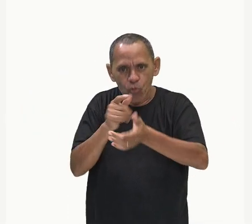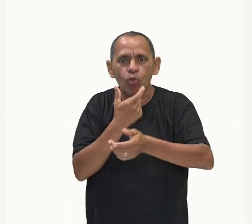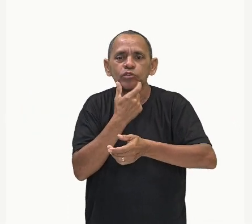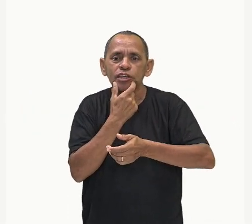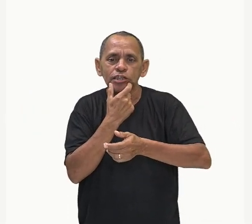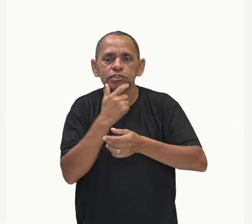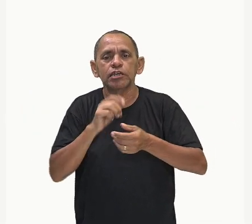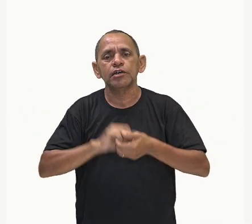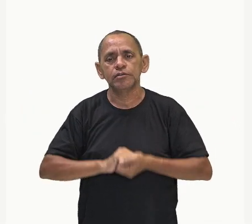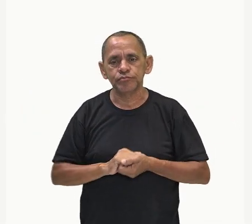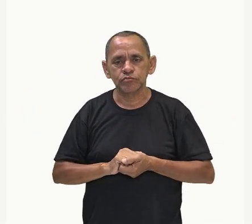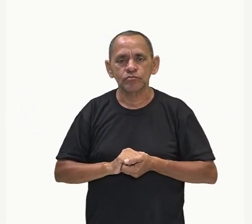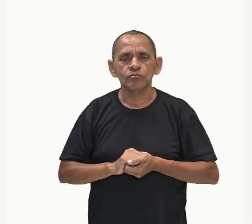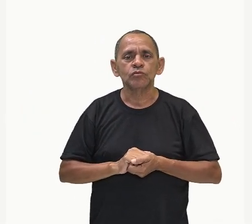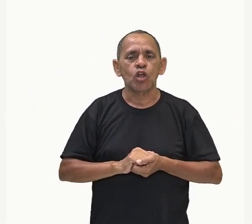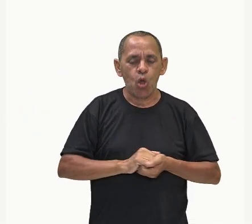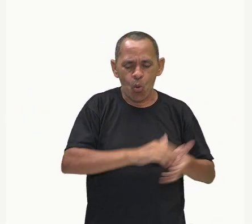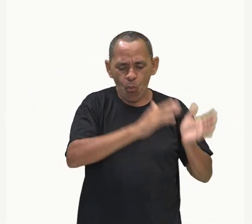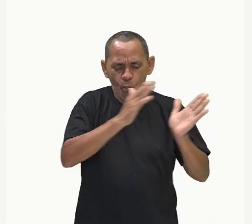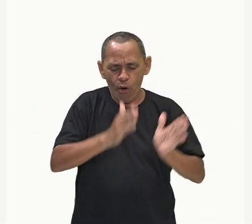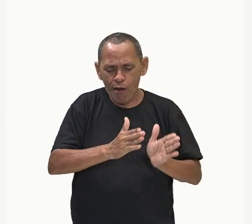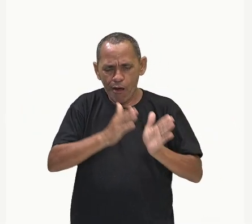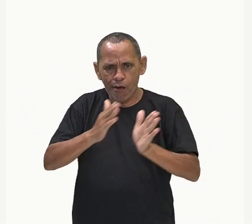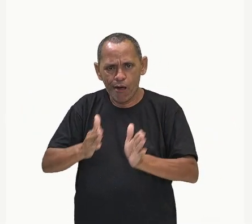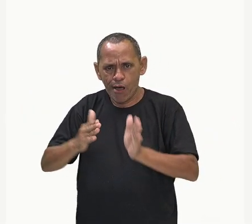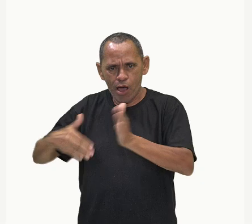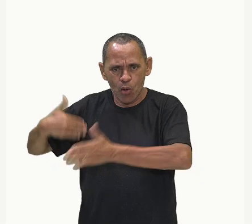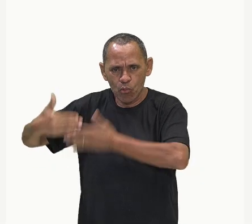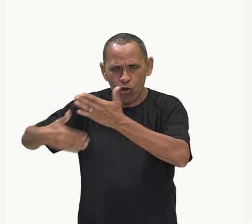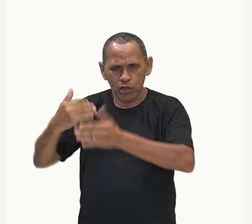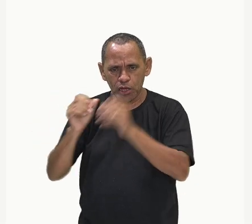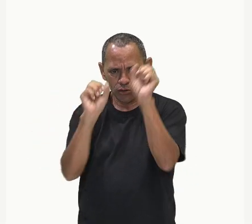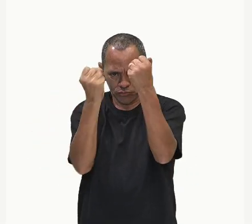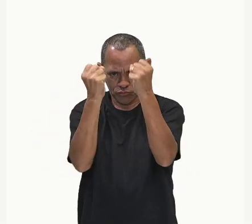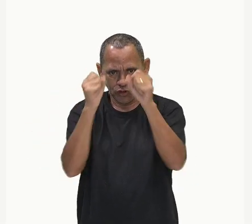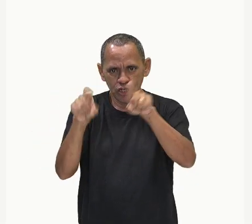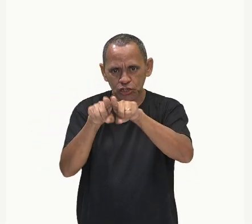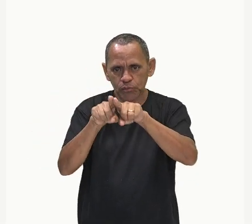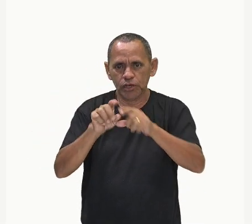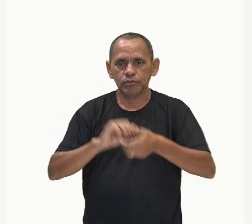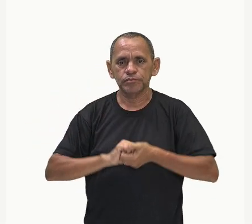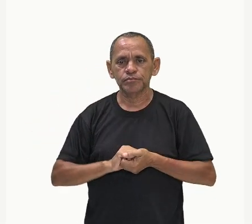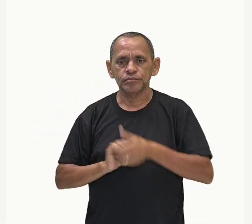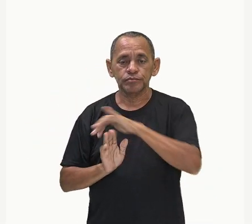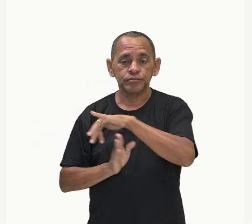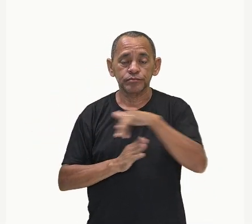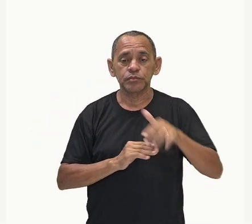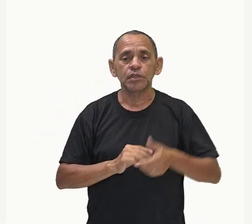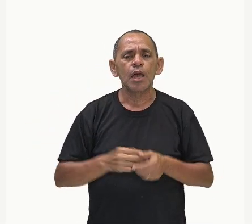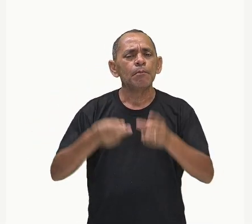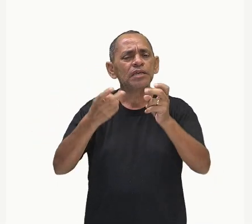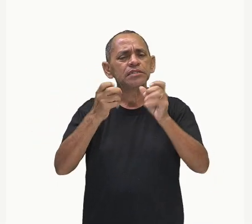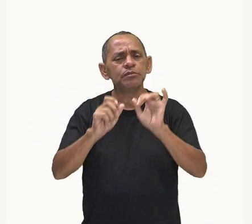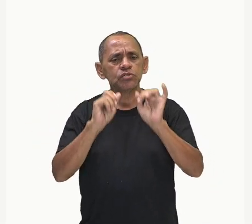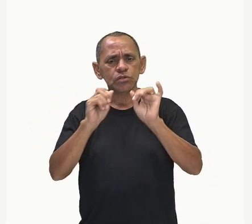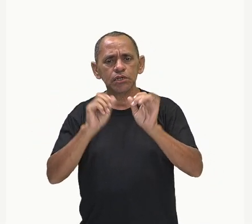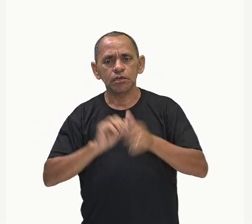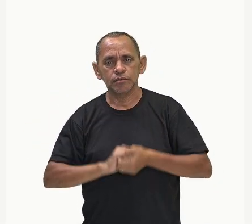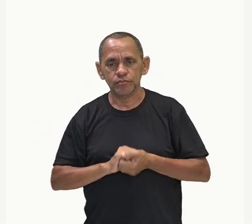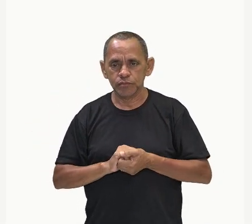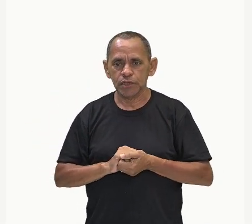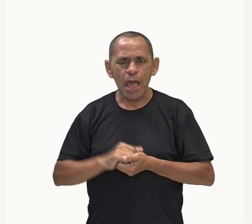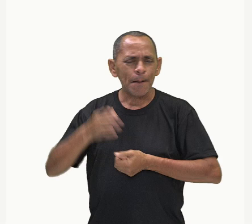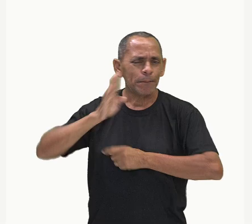ali passando pelo seu processo de industrialização, tá bom, gente? Então a gente está vendo que a